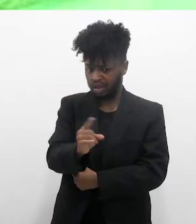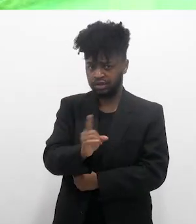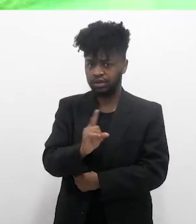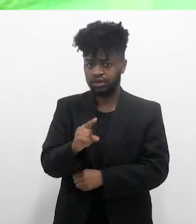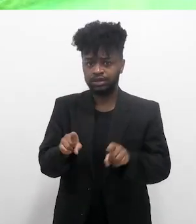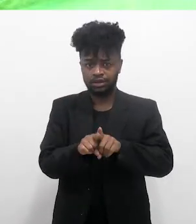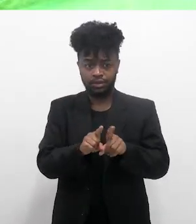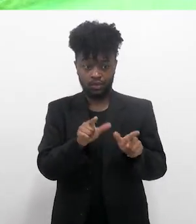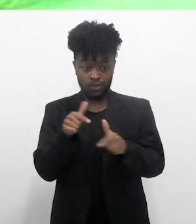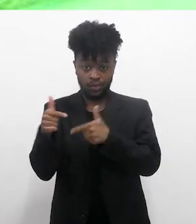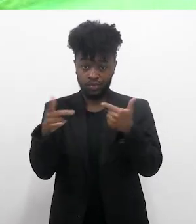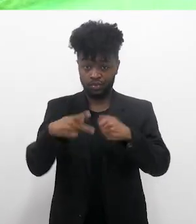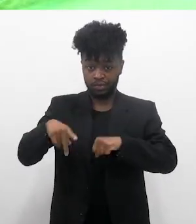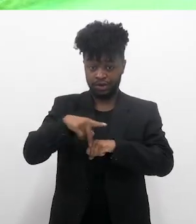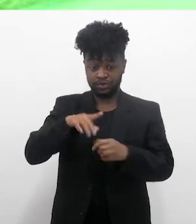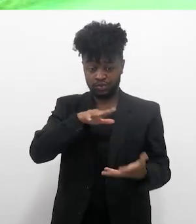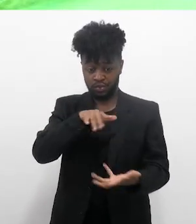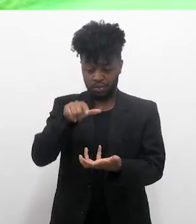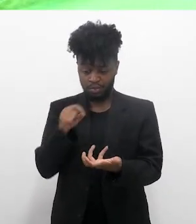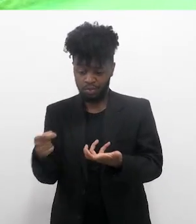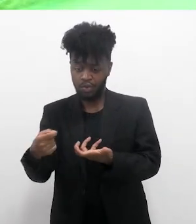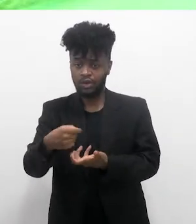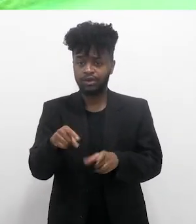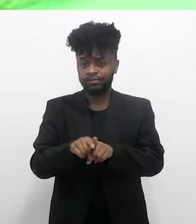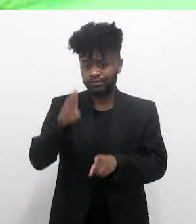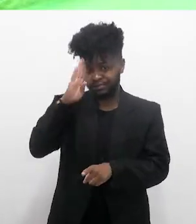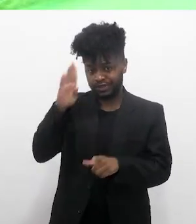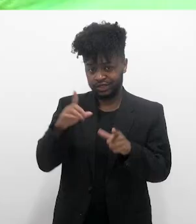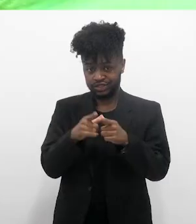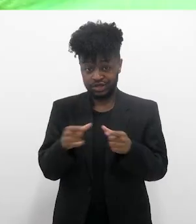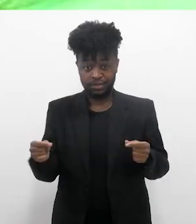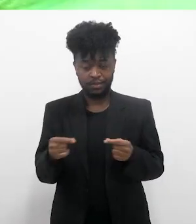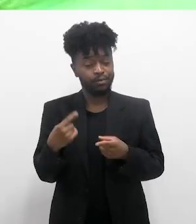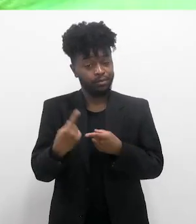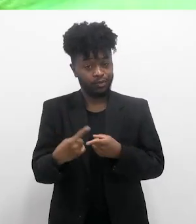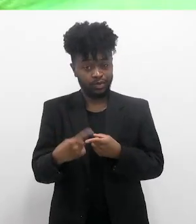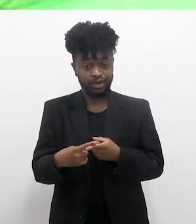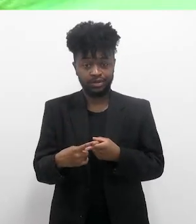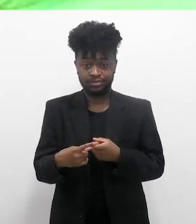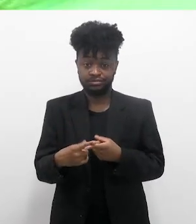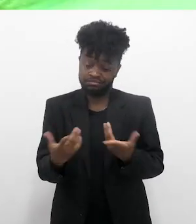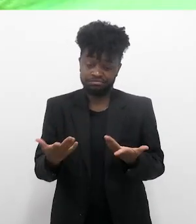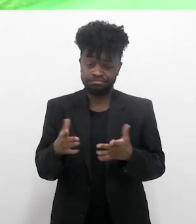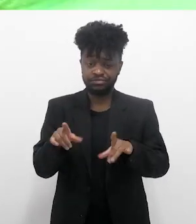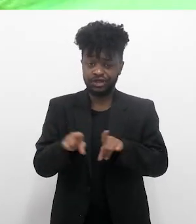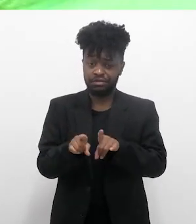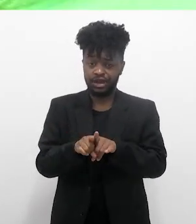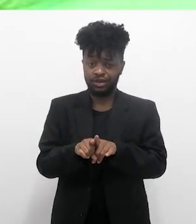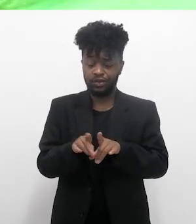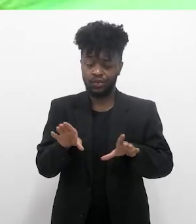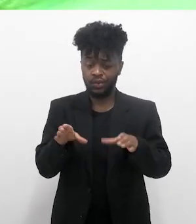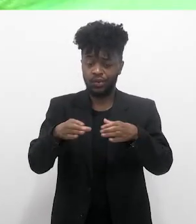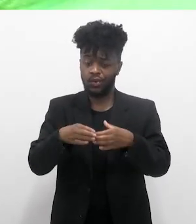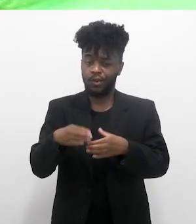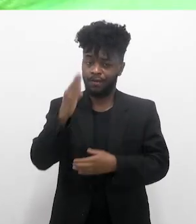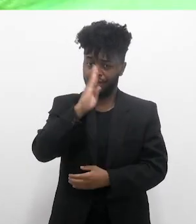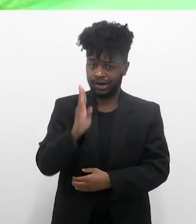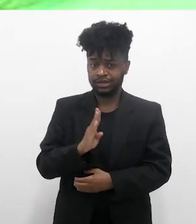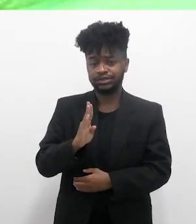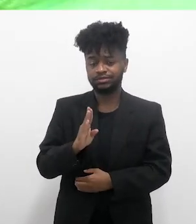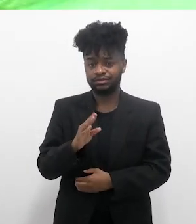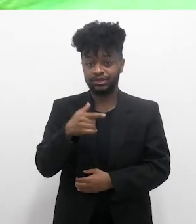N países do mundo, principalmente do Japão. E por que também não dizer da seleção brasileira?